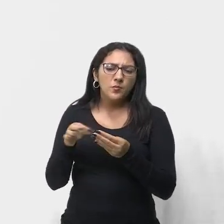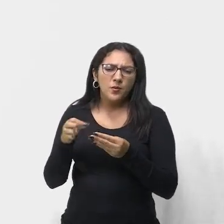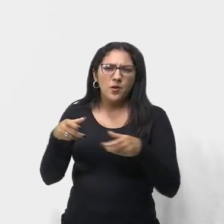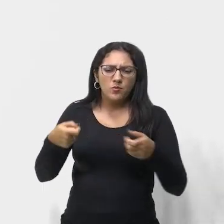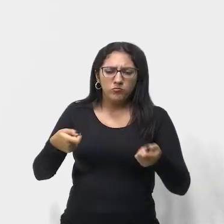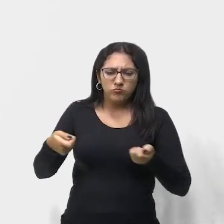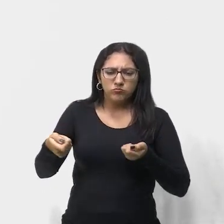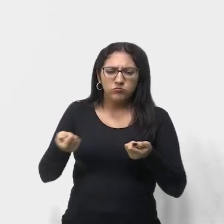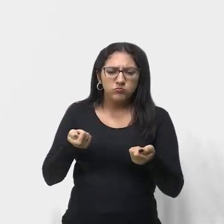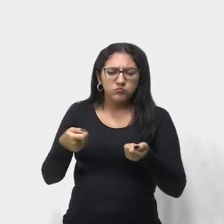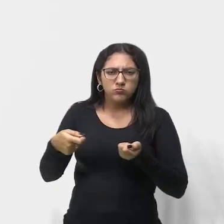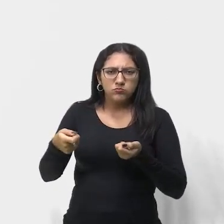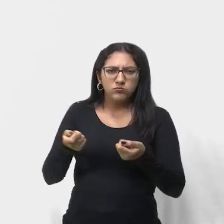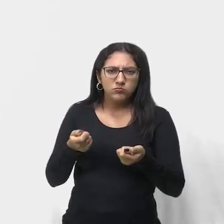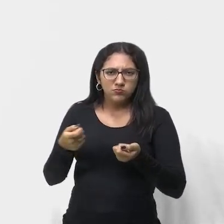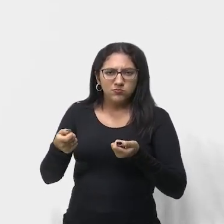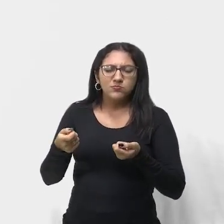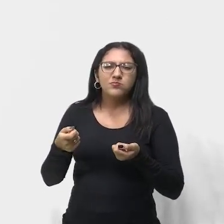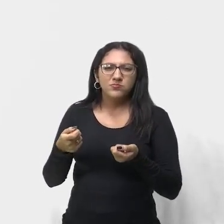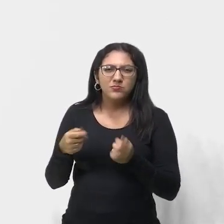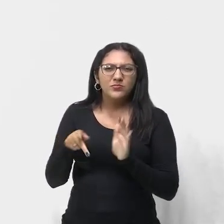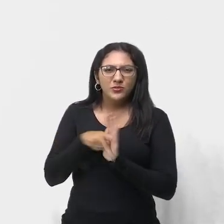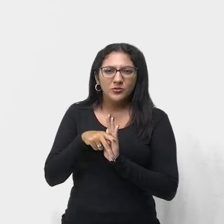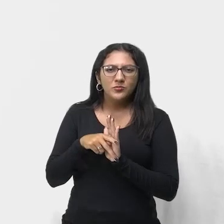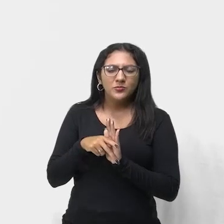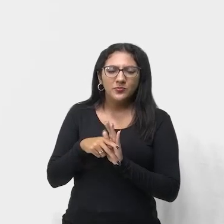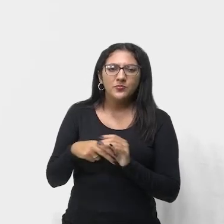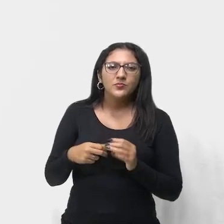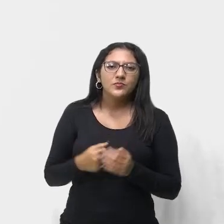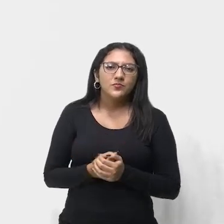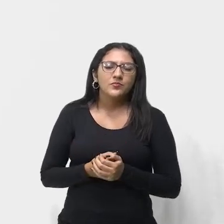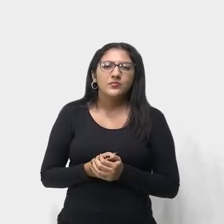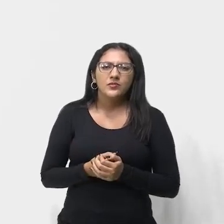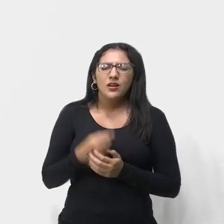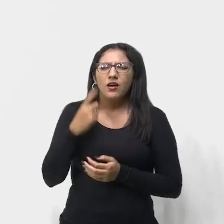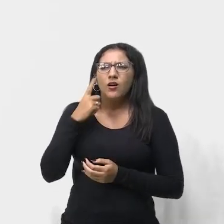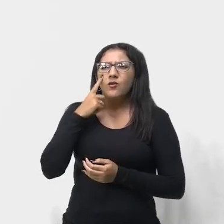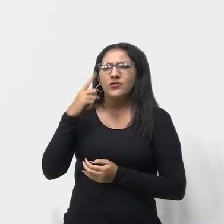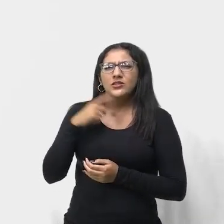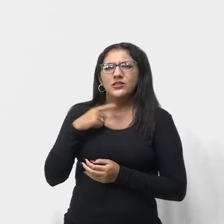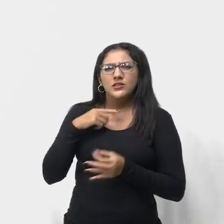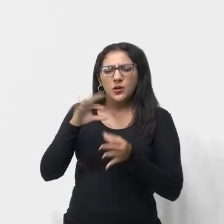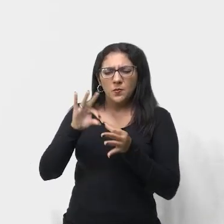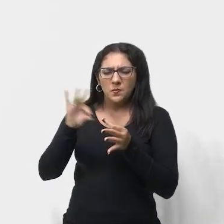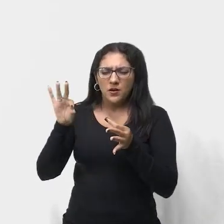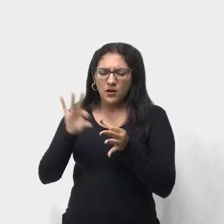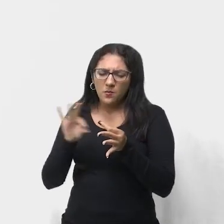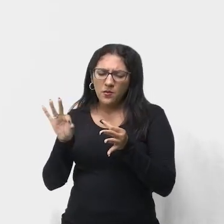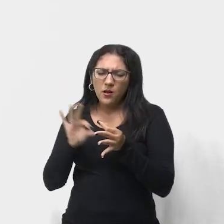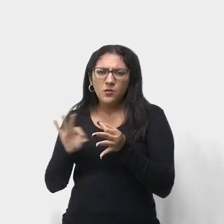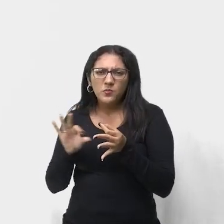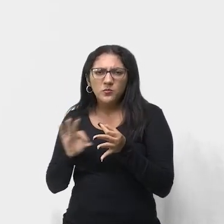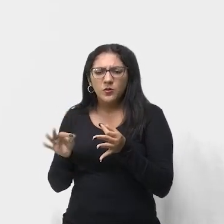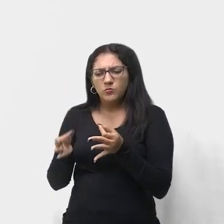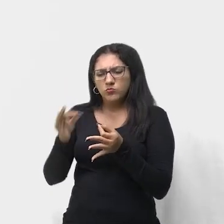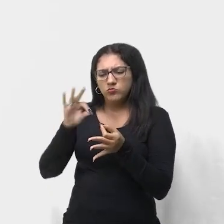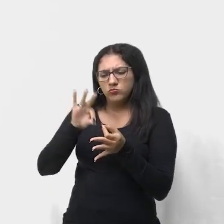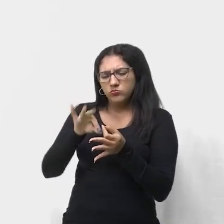pode estar tecendo um paneiro, correto? Concordam comigo que essas palhas estão